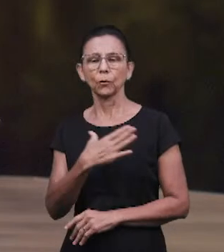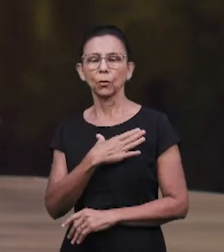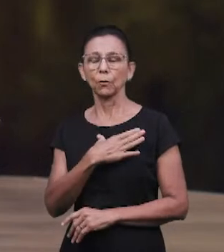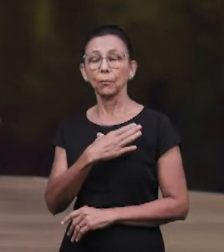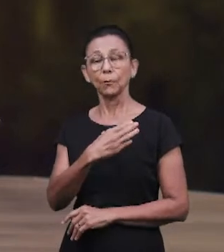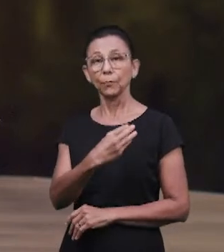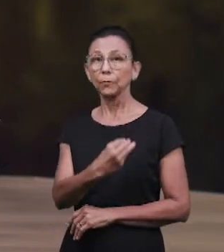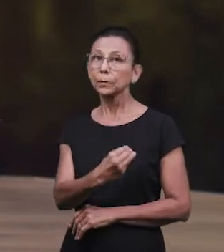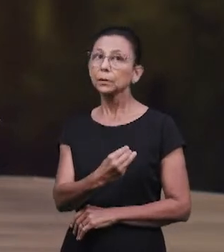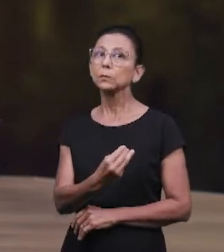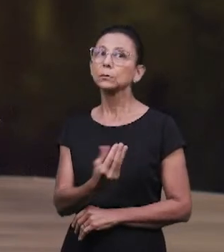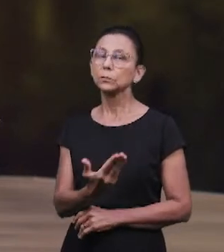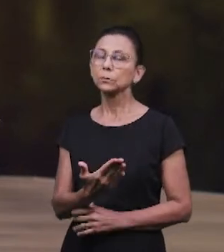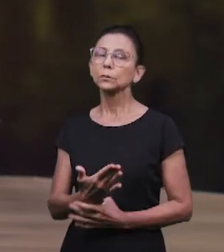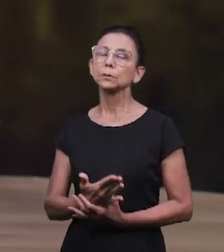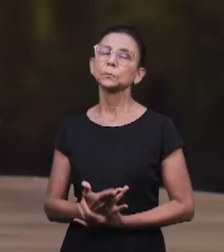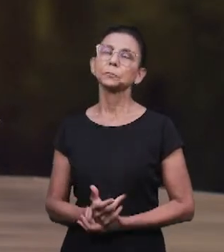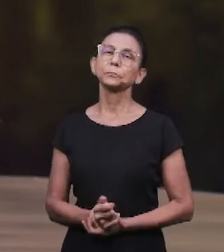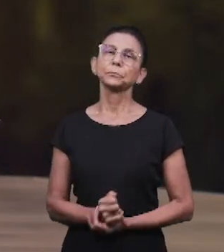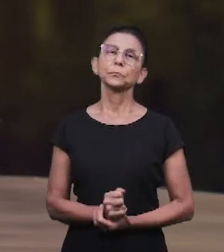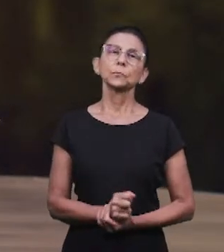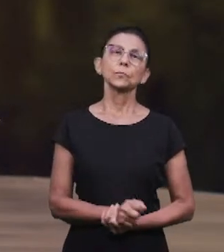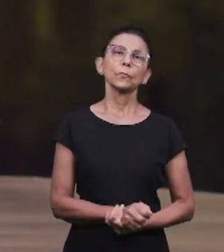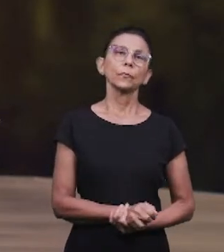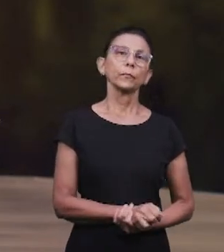seus filhos. É um